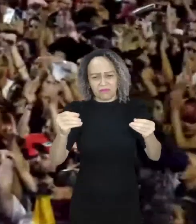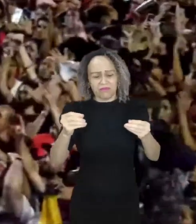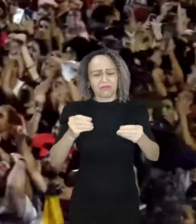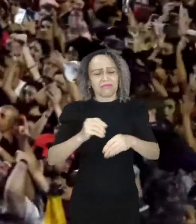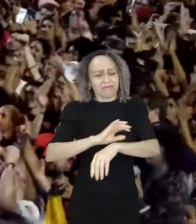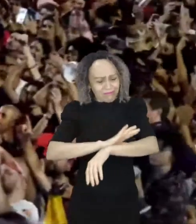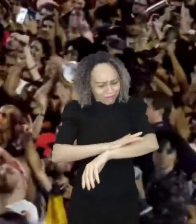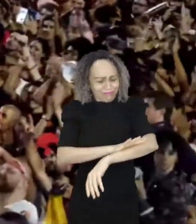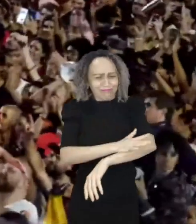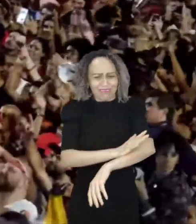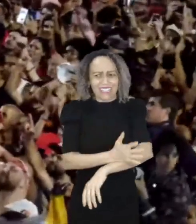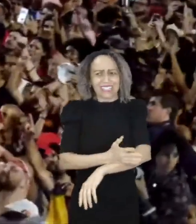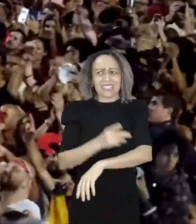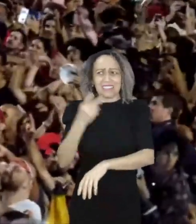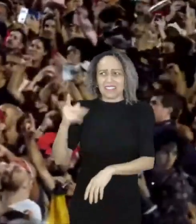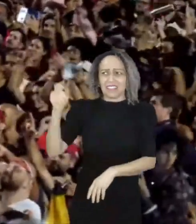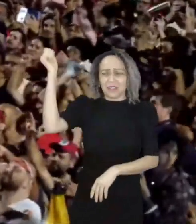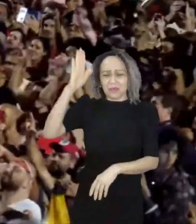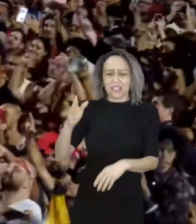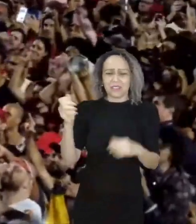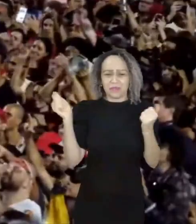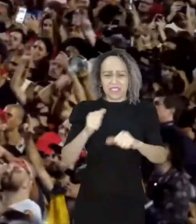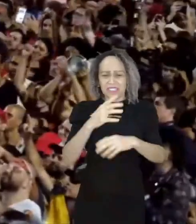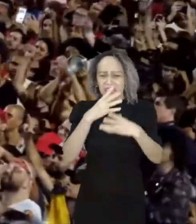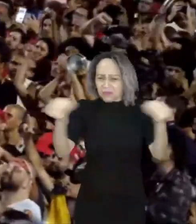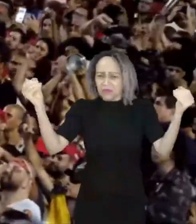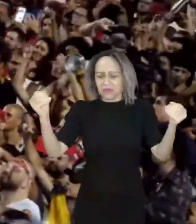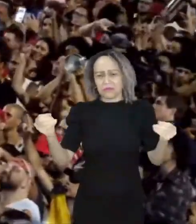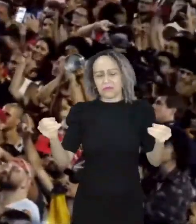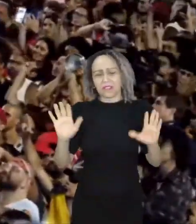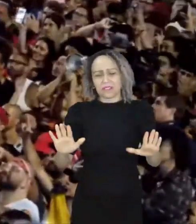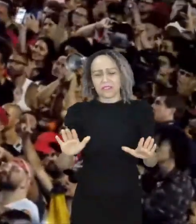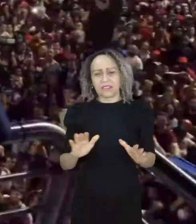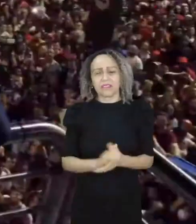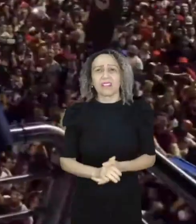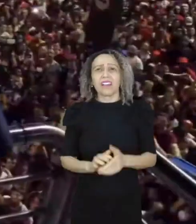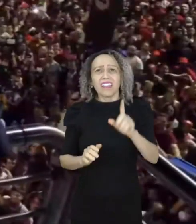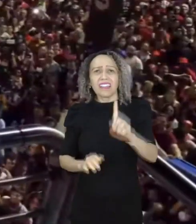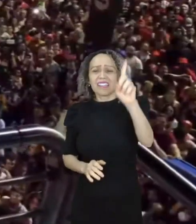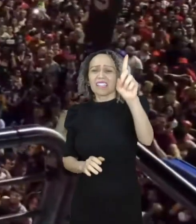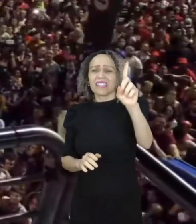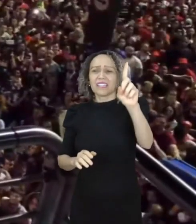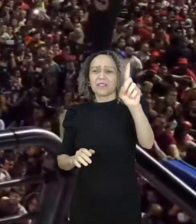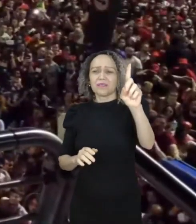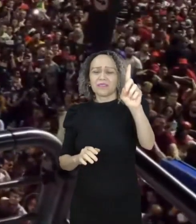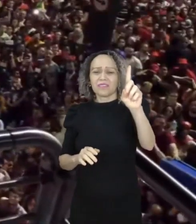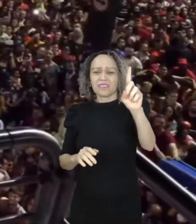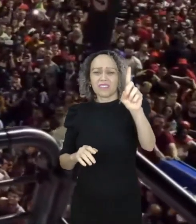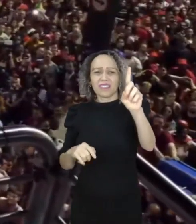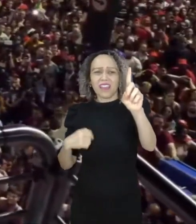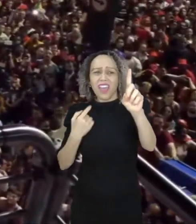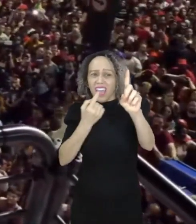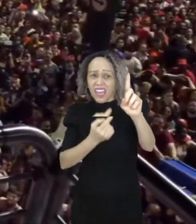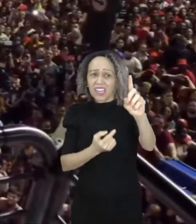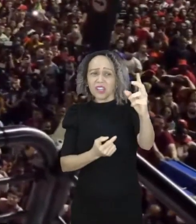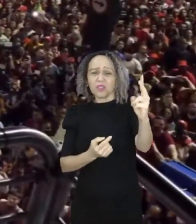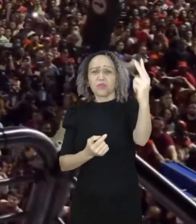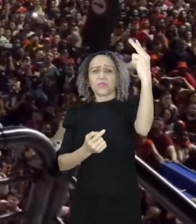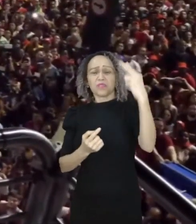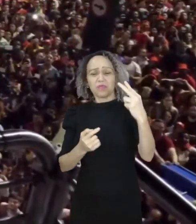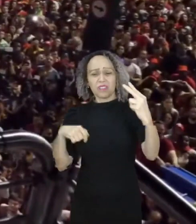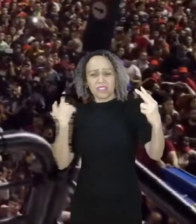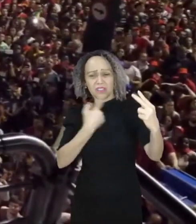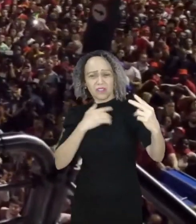país. Não é possível. Deus nos fez iguais. E não é